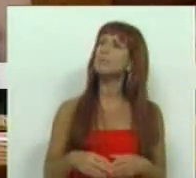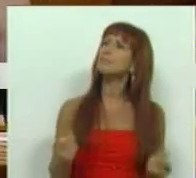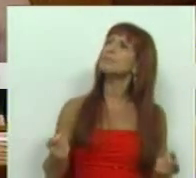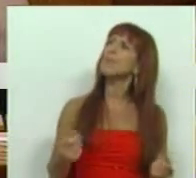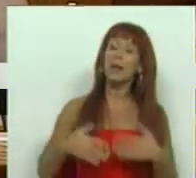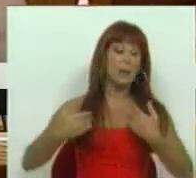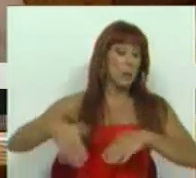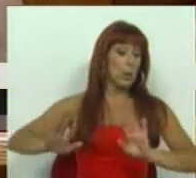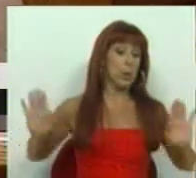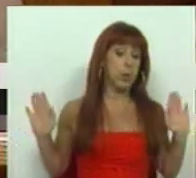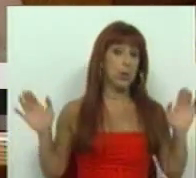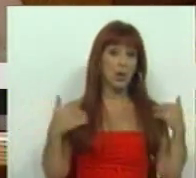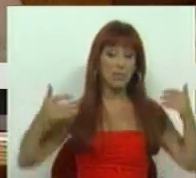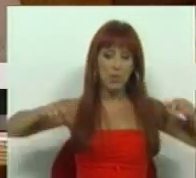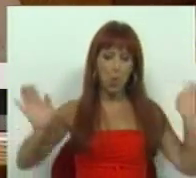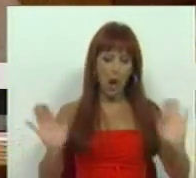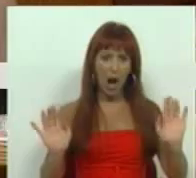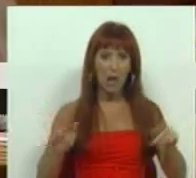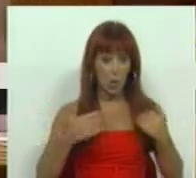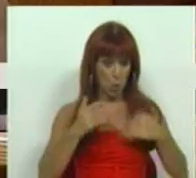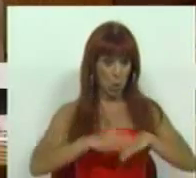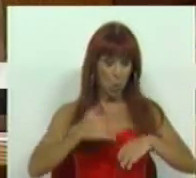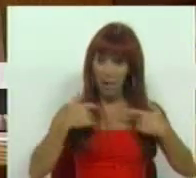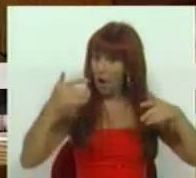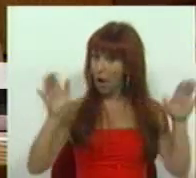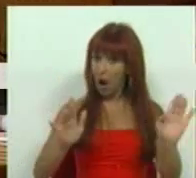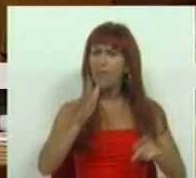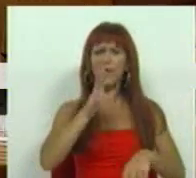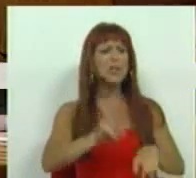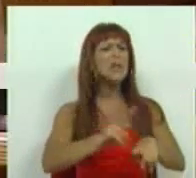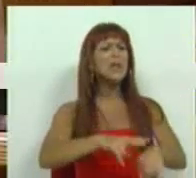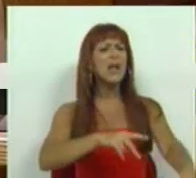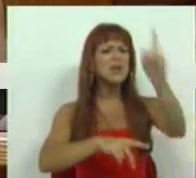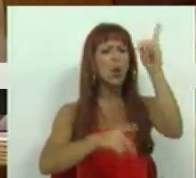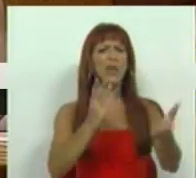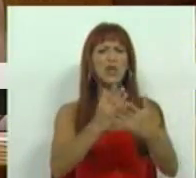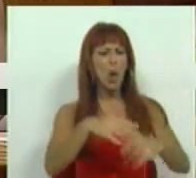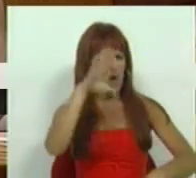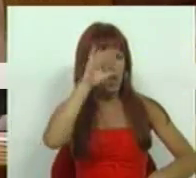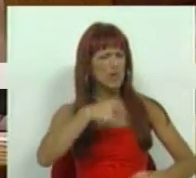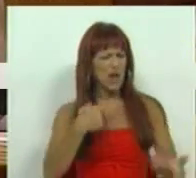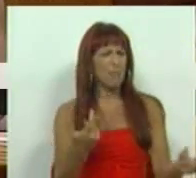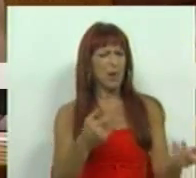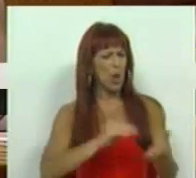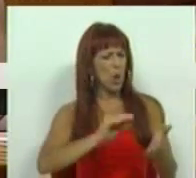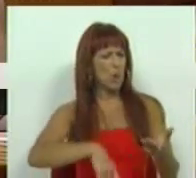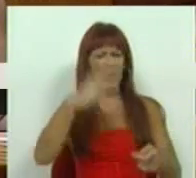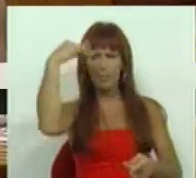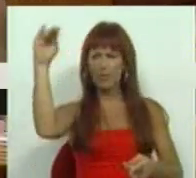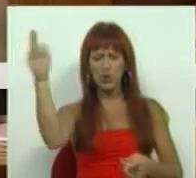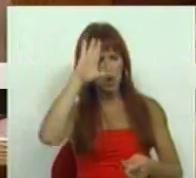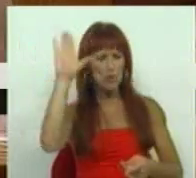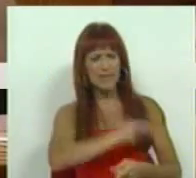resolveu sacudir as suas responsabilidades e culpas e dizer que eram as direções das escolas que não sabiam, afinal, contratar